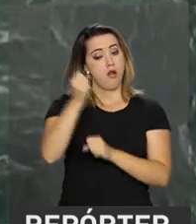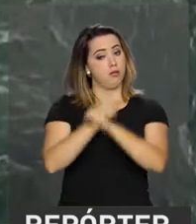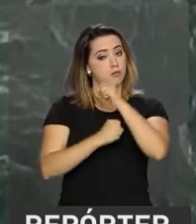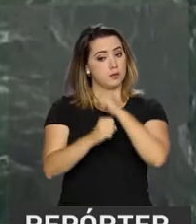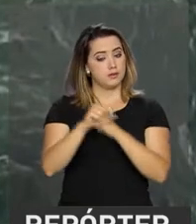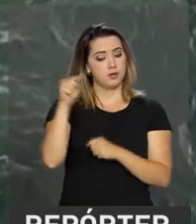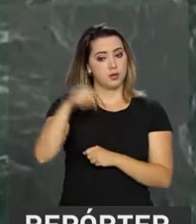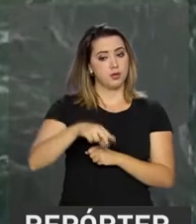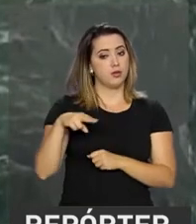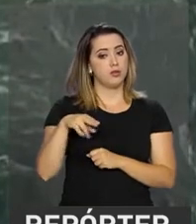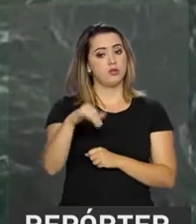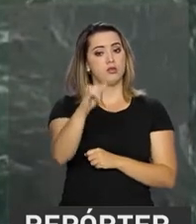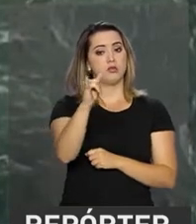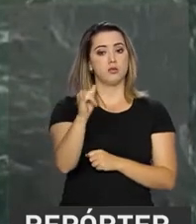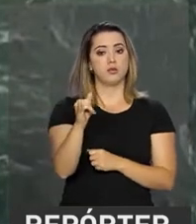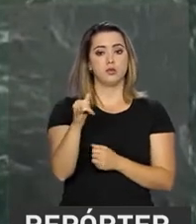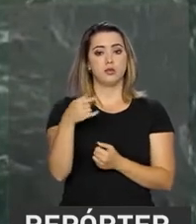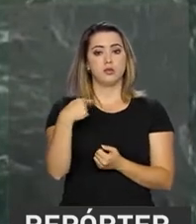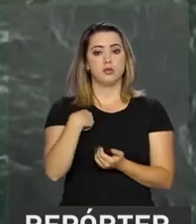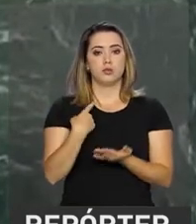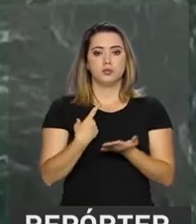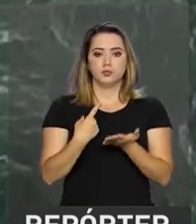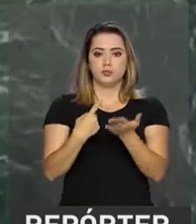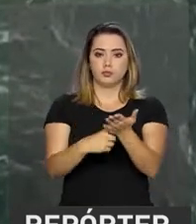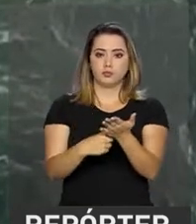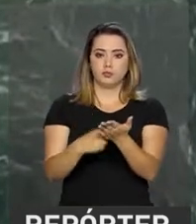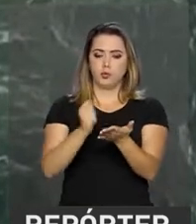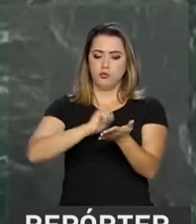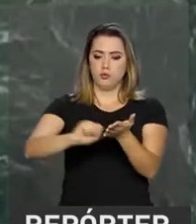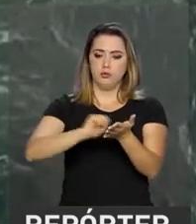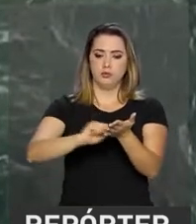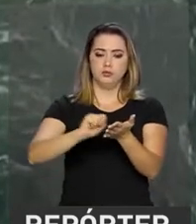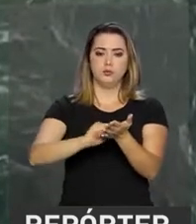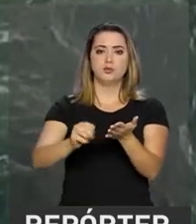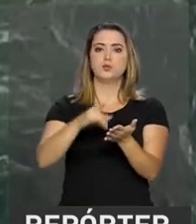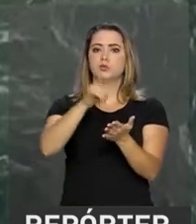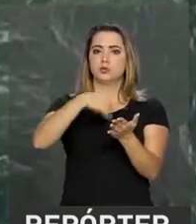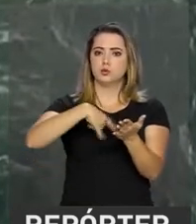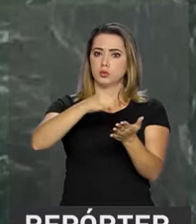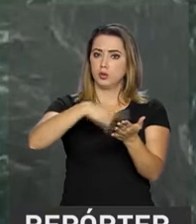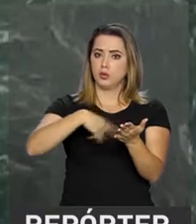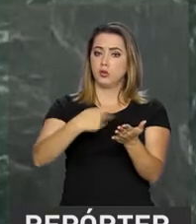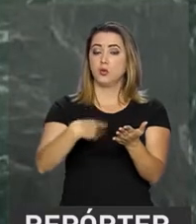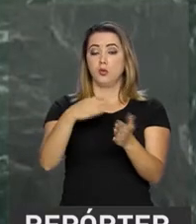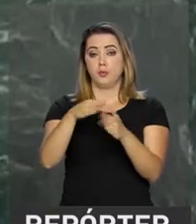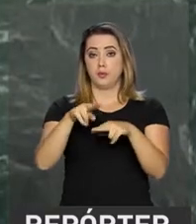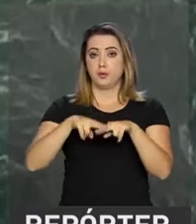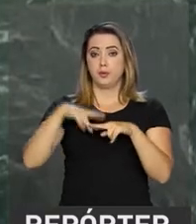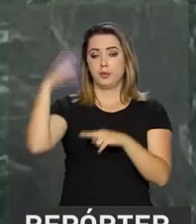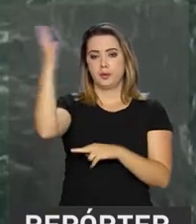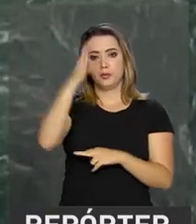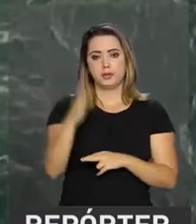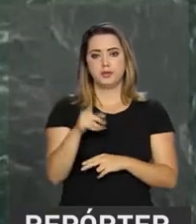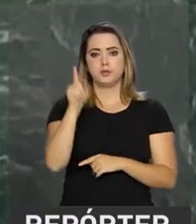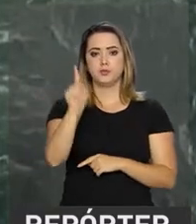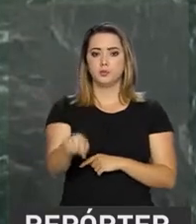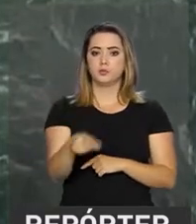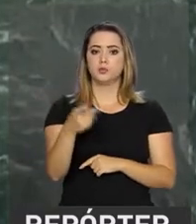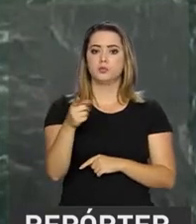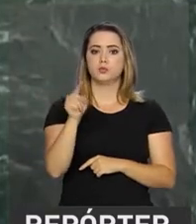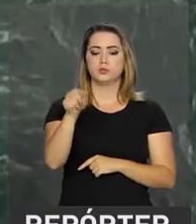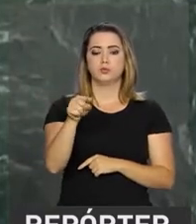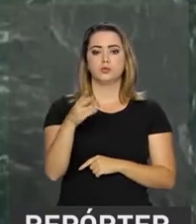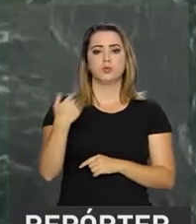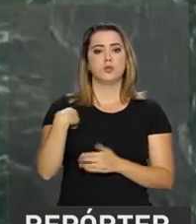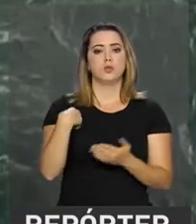York, depositei o instrumento de ratificação do Acordo pelo Brasil. Essa